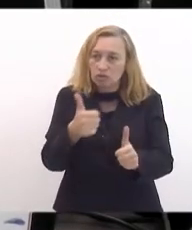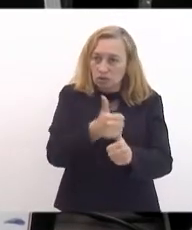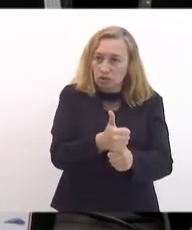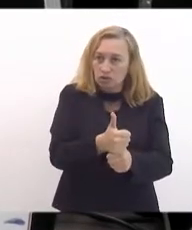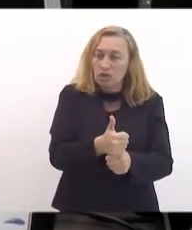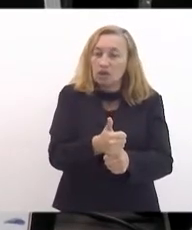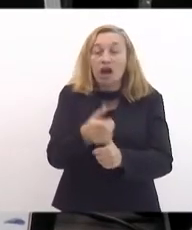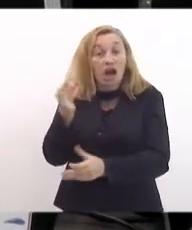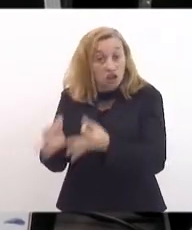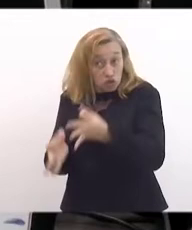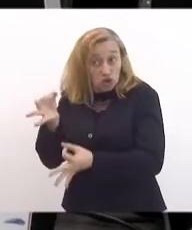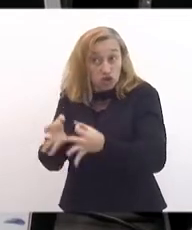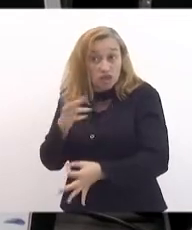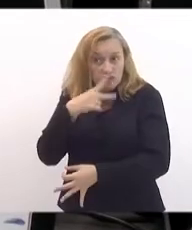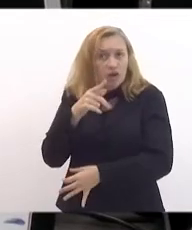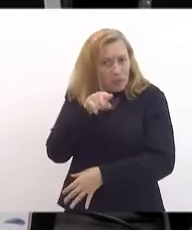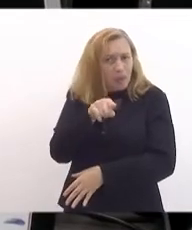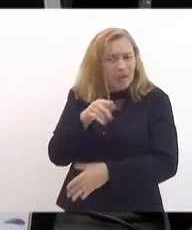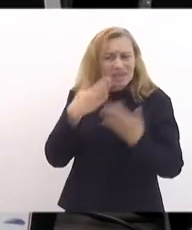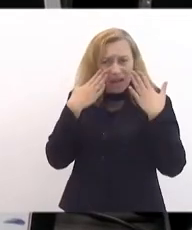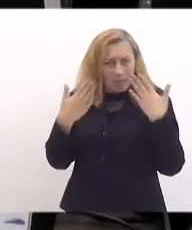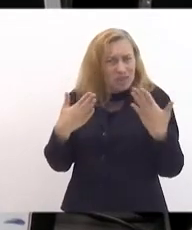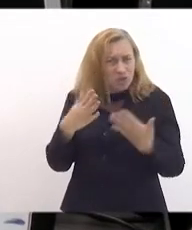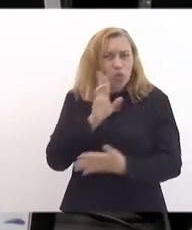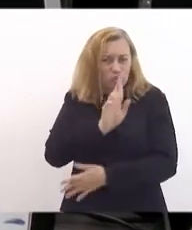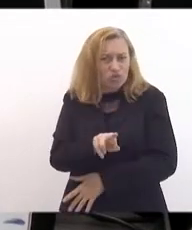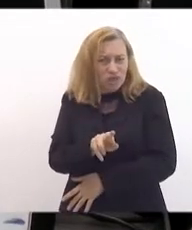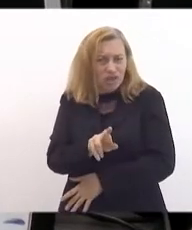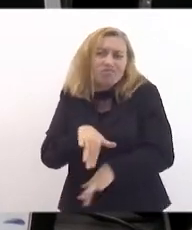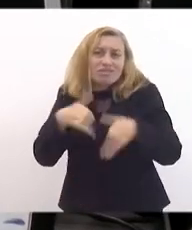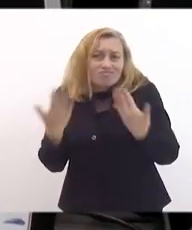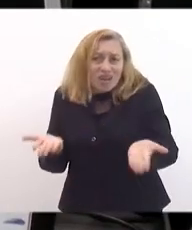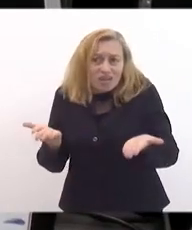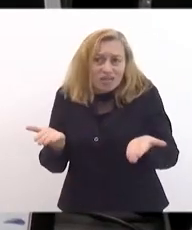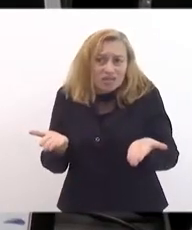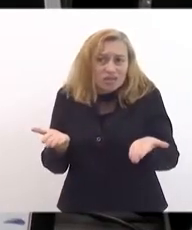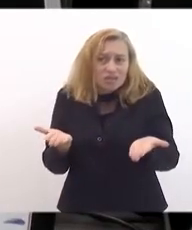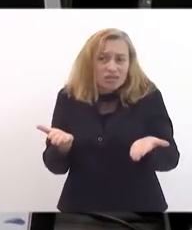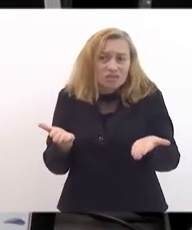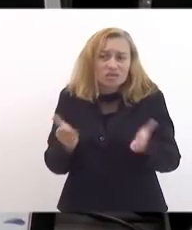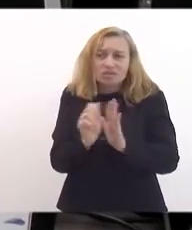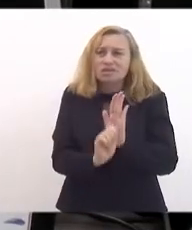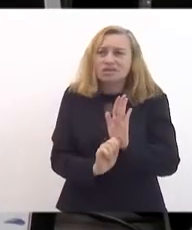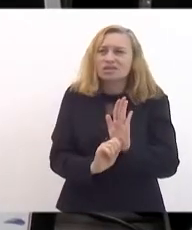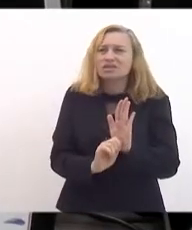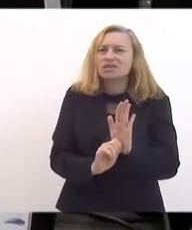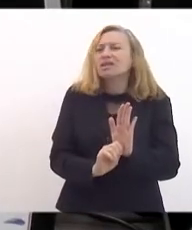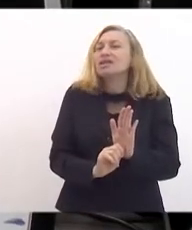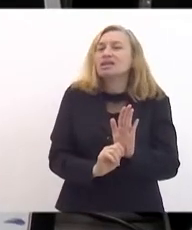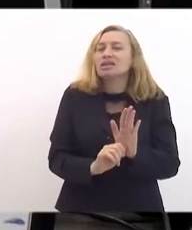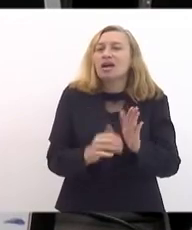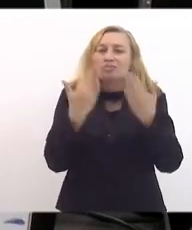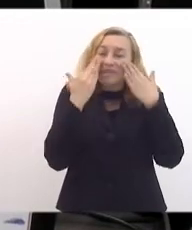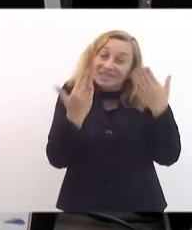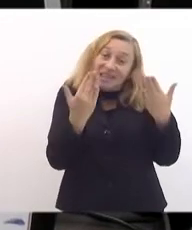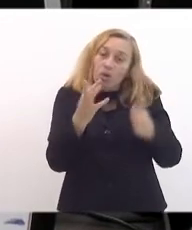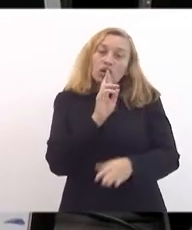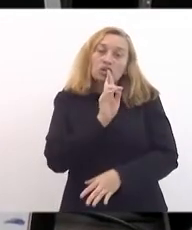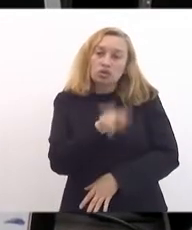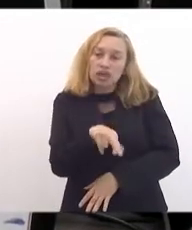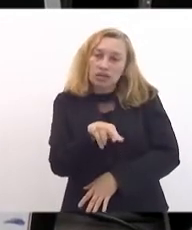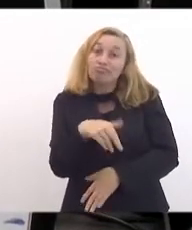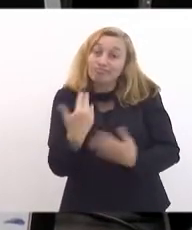e a justiça dia seguinte não mas ele apresentou o resultado então é uma redação resultado apresentar o resultado